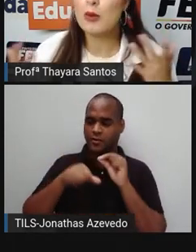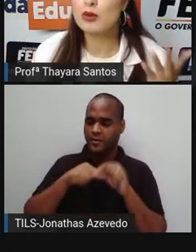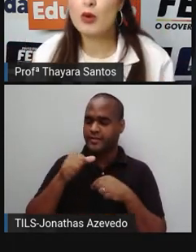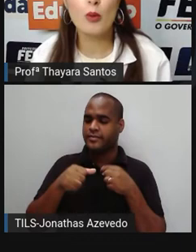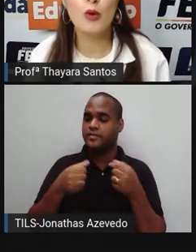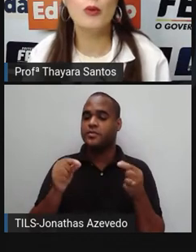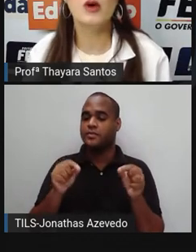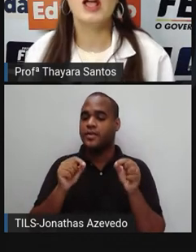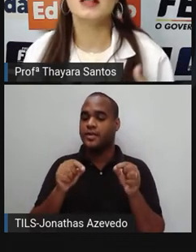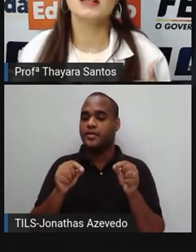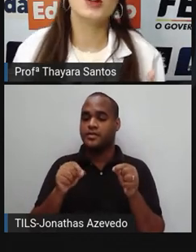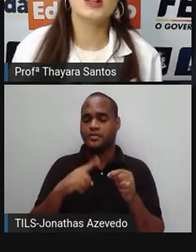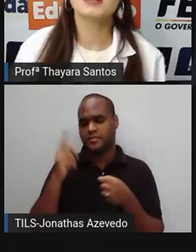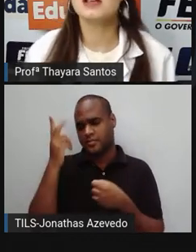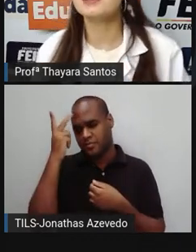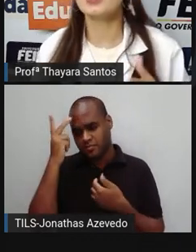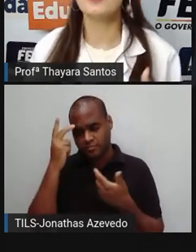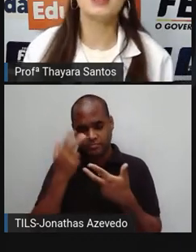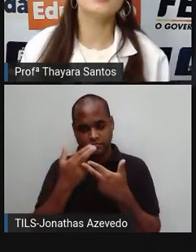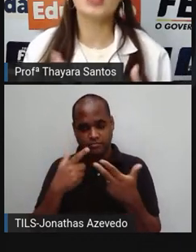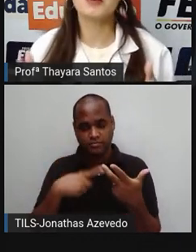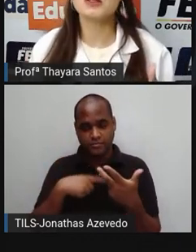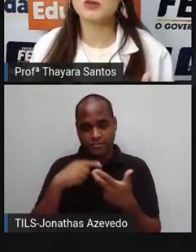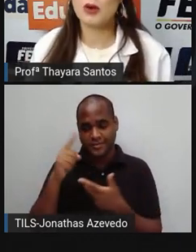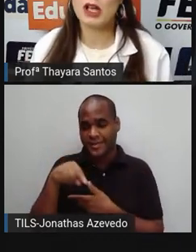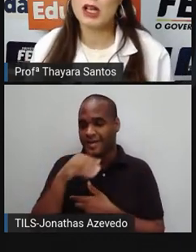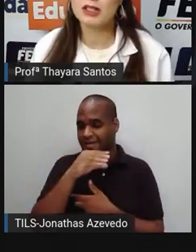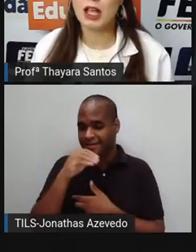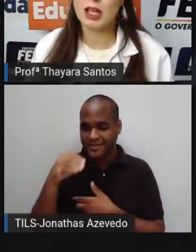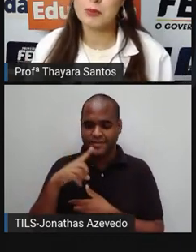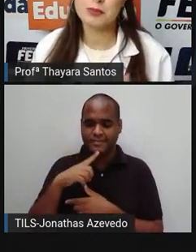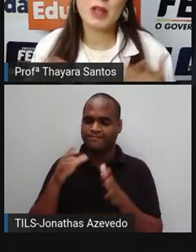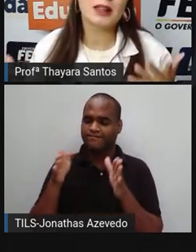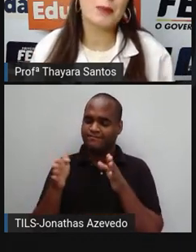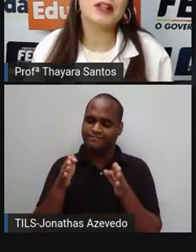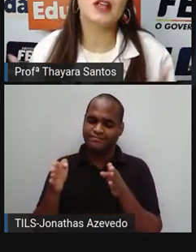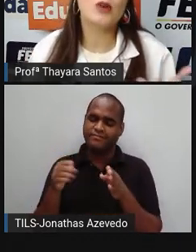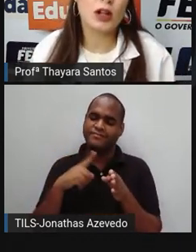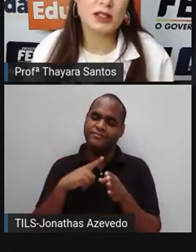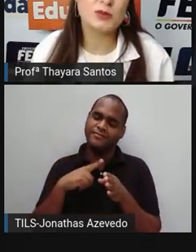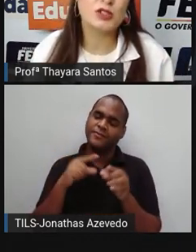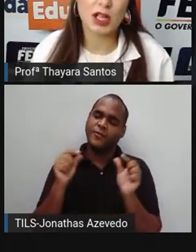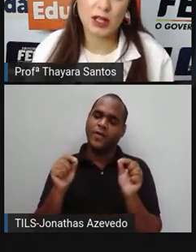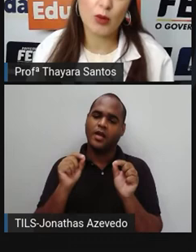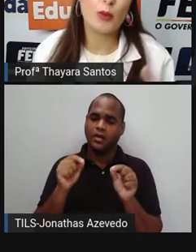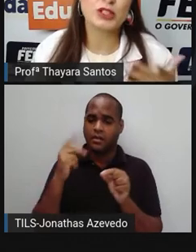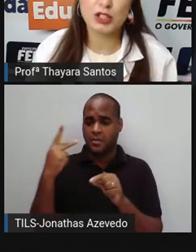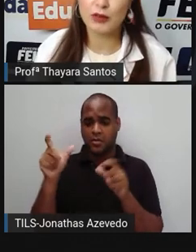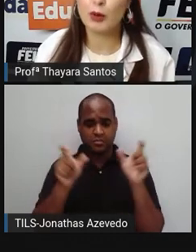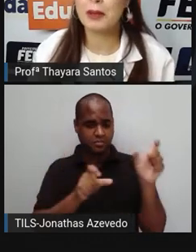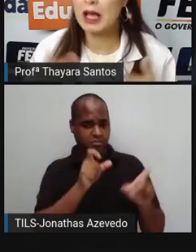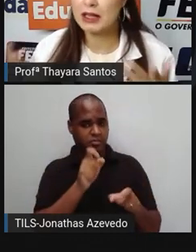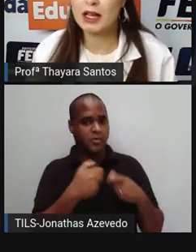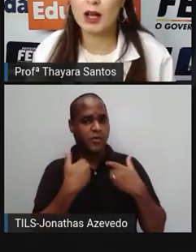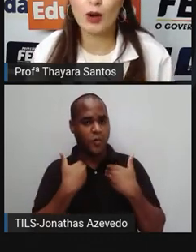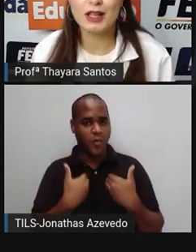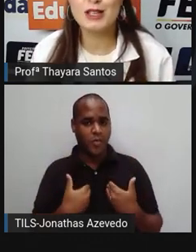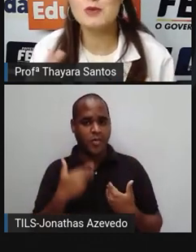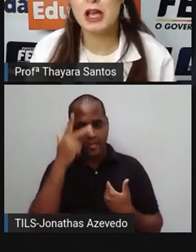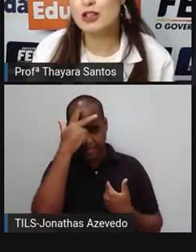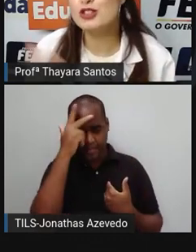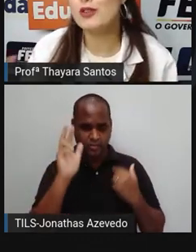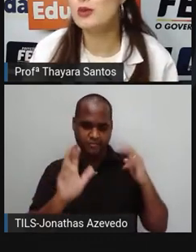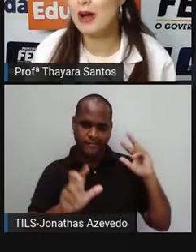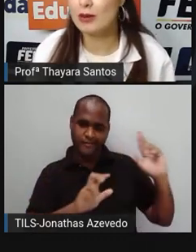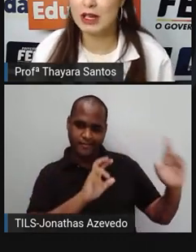é muito comum é na adolescência tem um período que a pessoa tem a depender do organismo de cada um como a gente já falou que cada